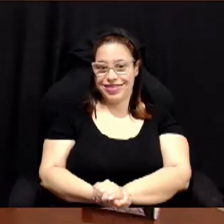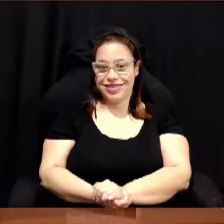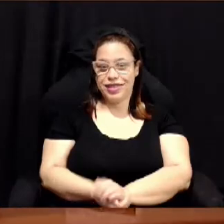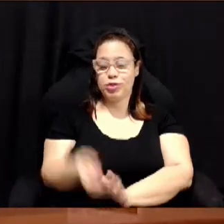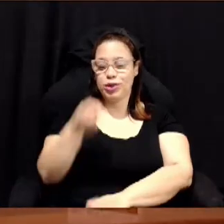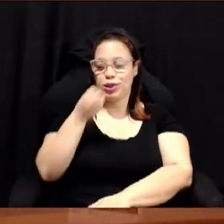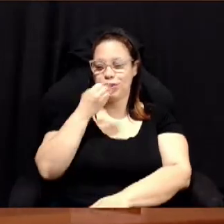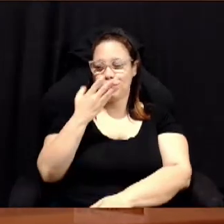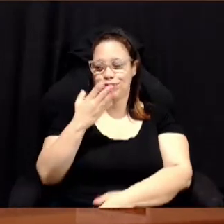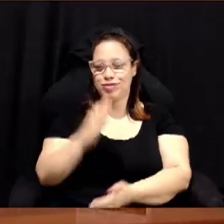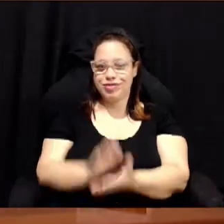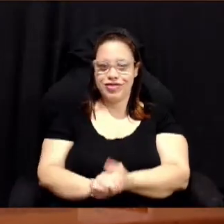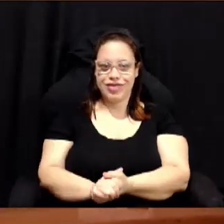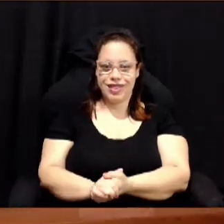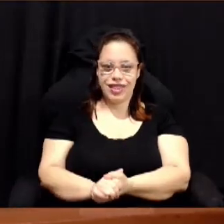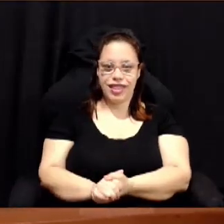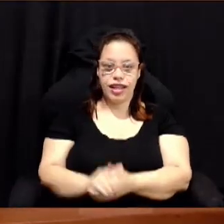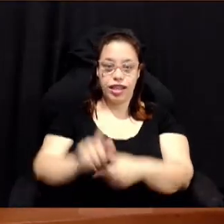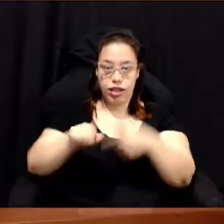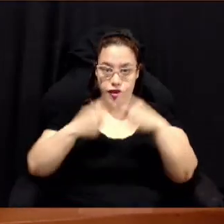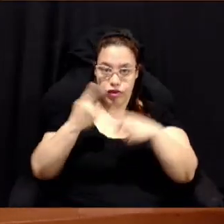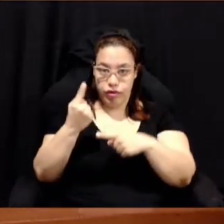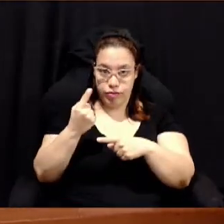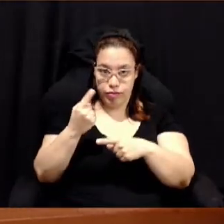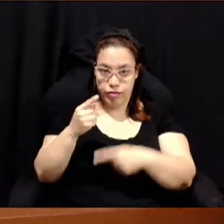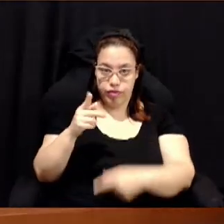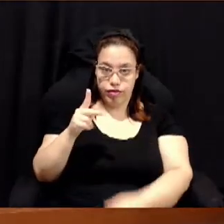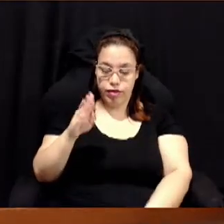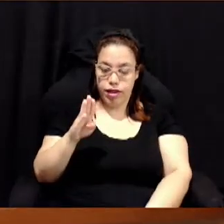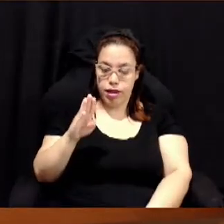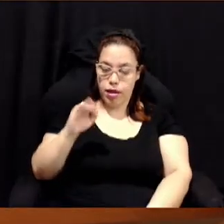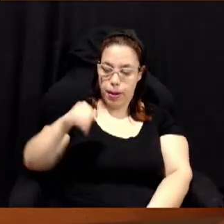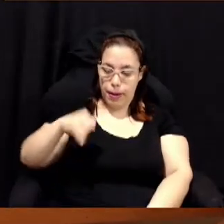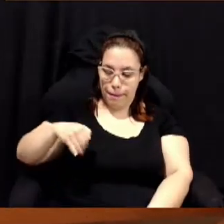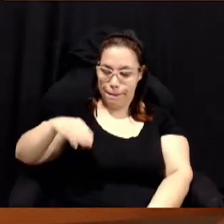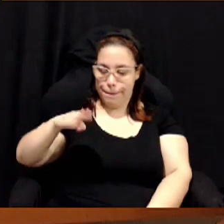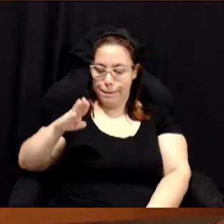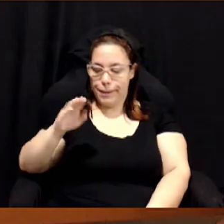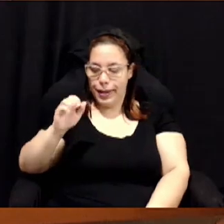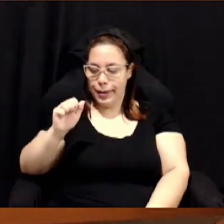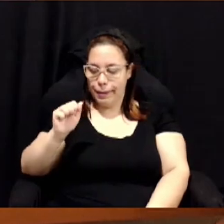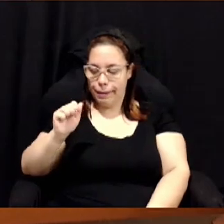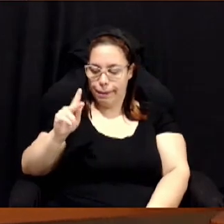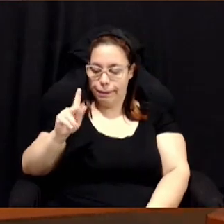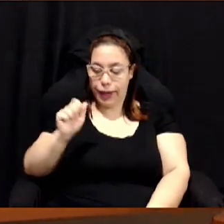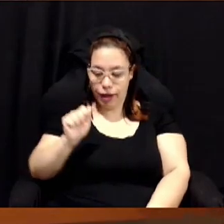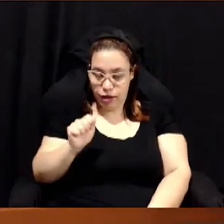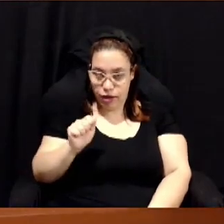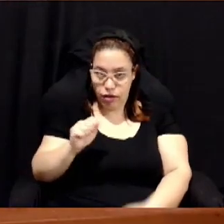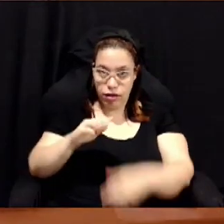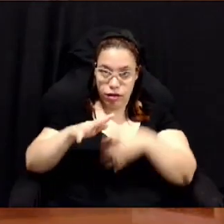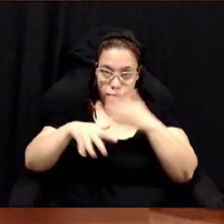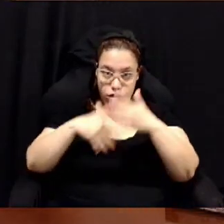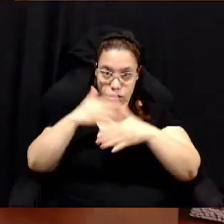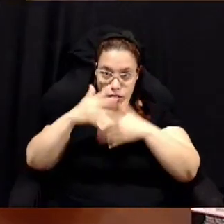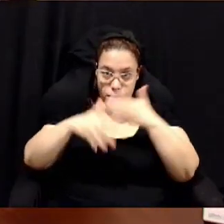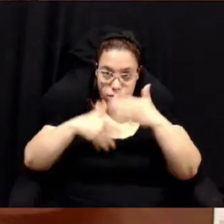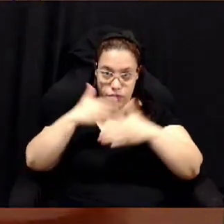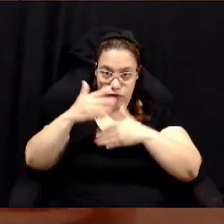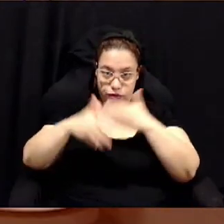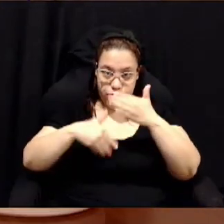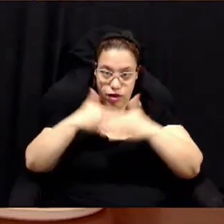Você que está fazendo bastante sucesso. Agora, o bibimbap, a proposta dele é você misturar os